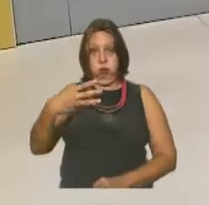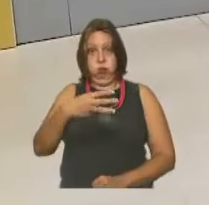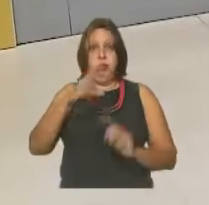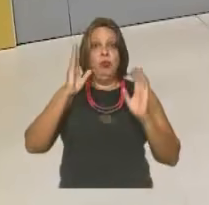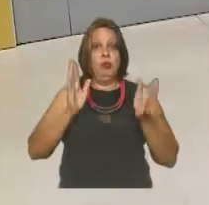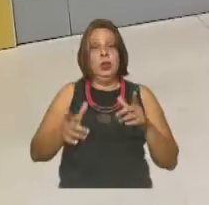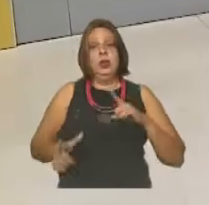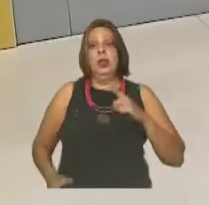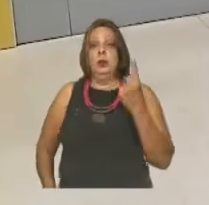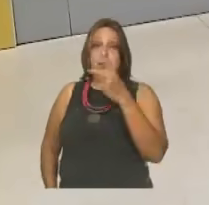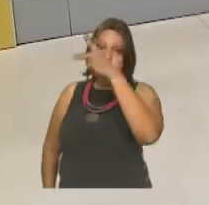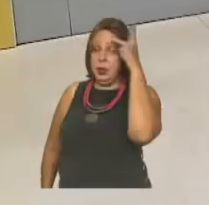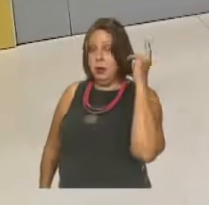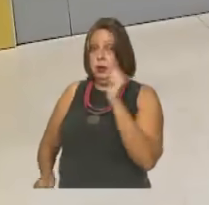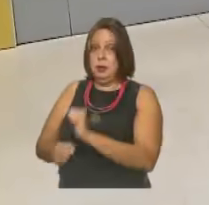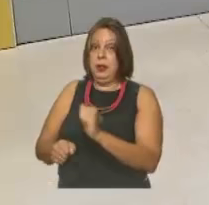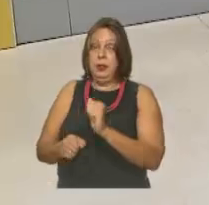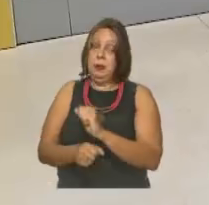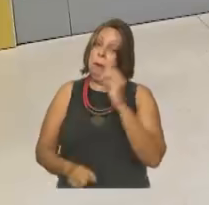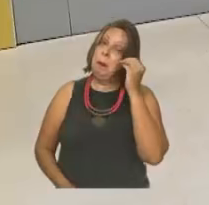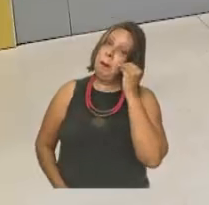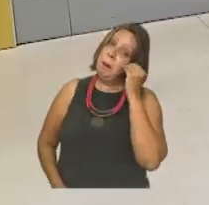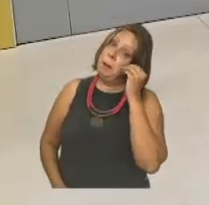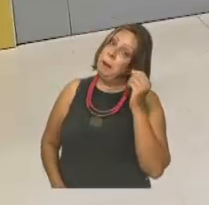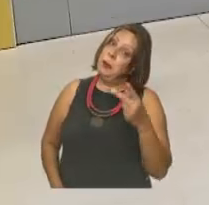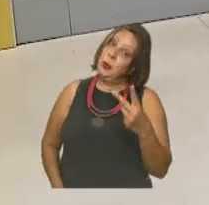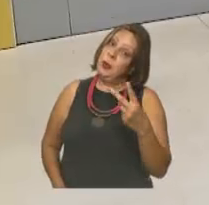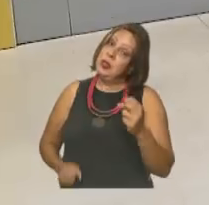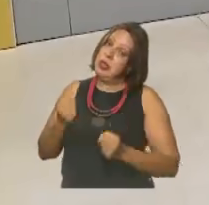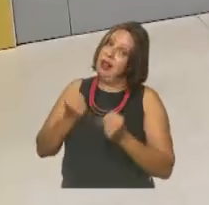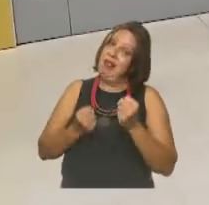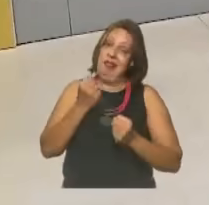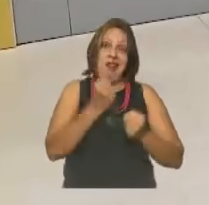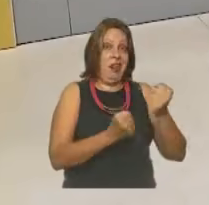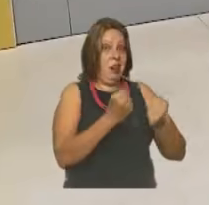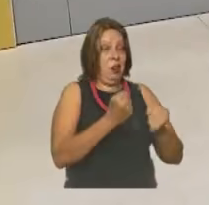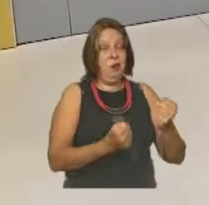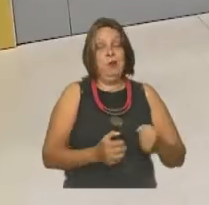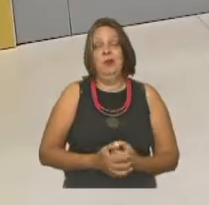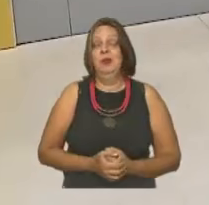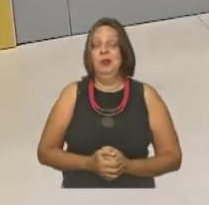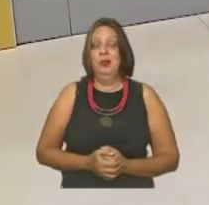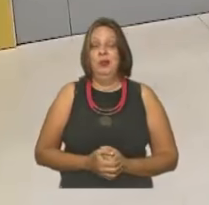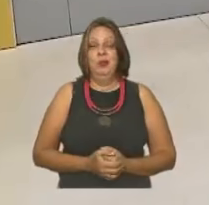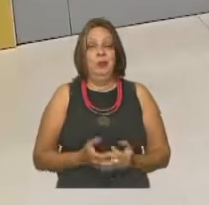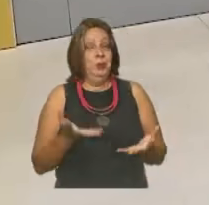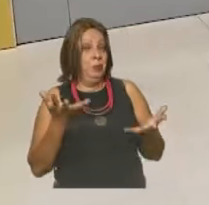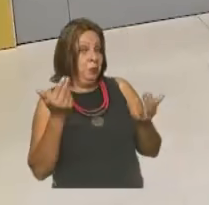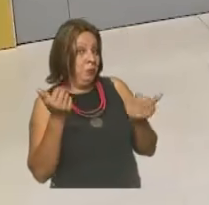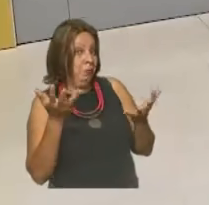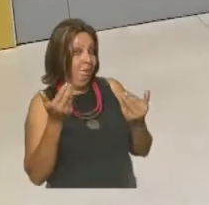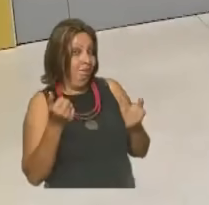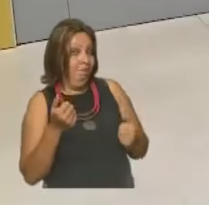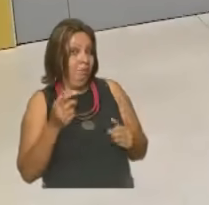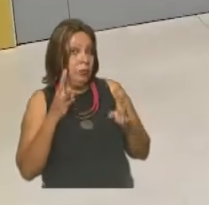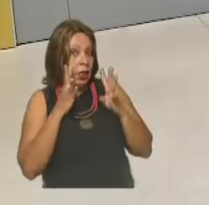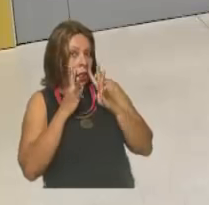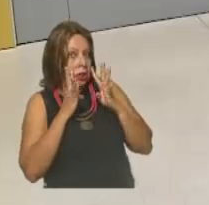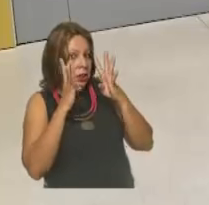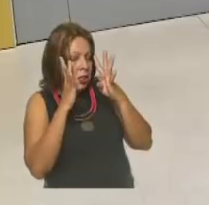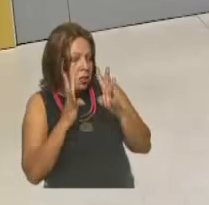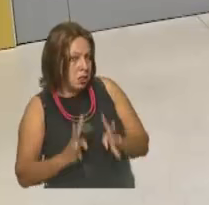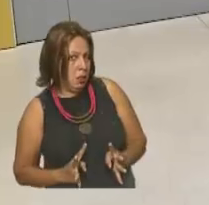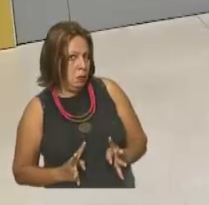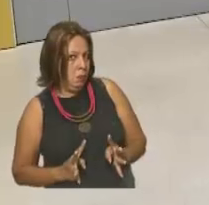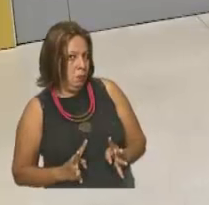Já tem um título na expectativa aí por esses dois carros maravilhosos. Vamos agora com atenção, tá?